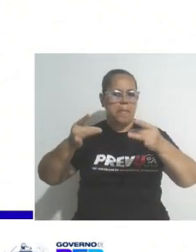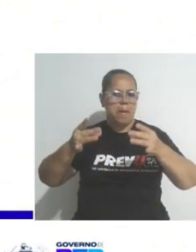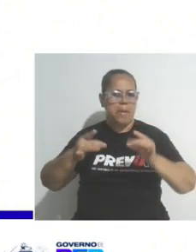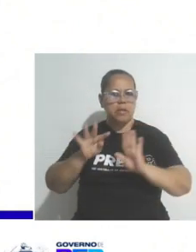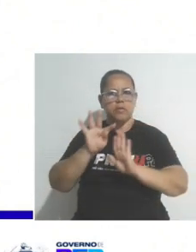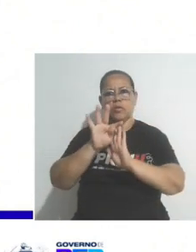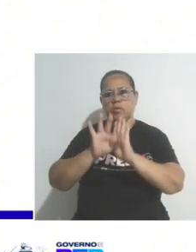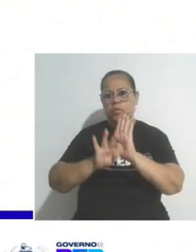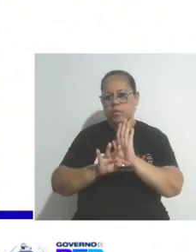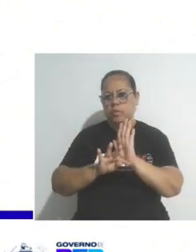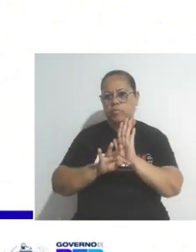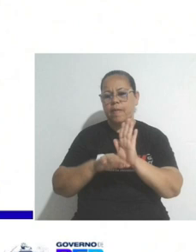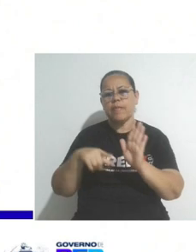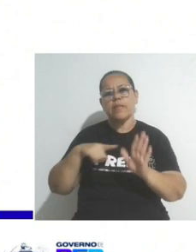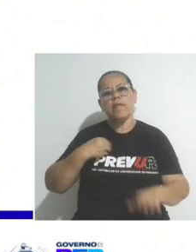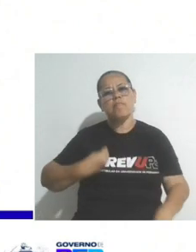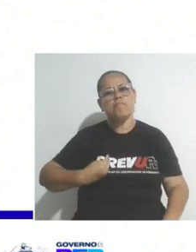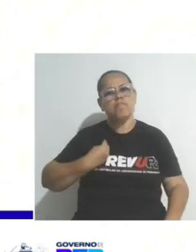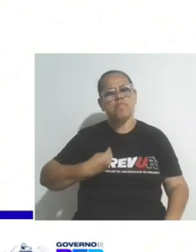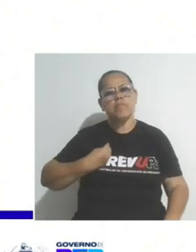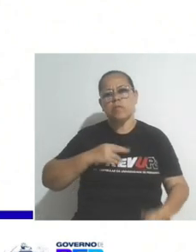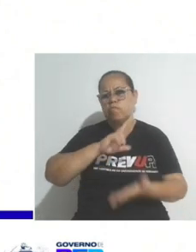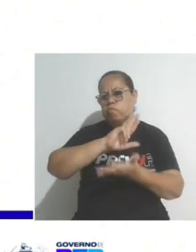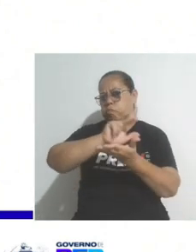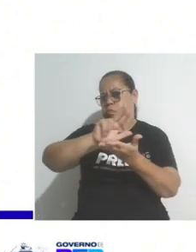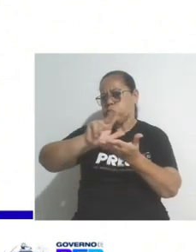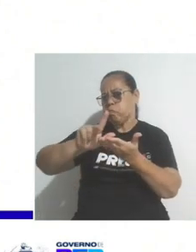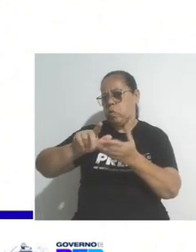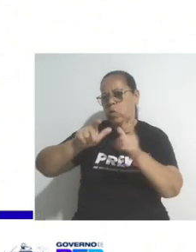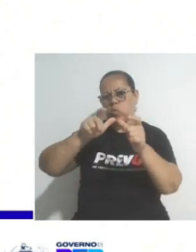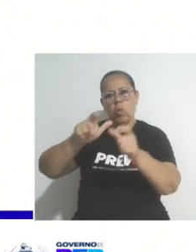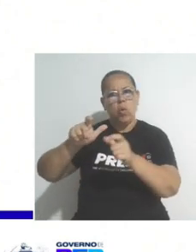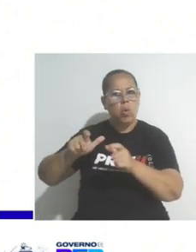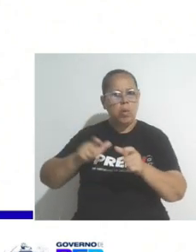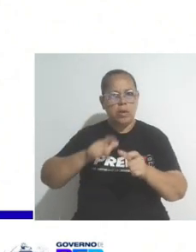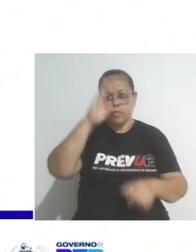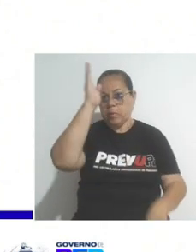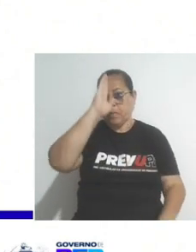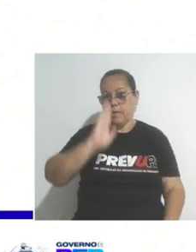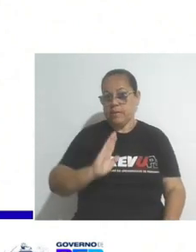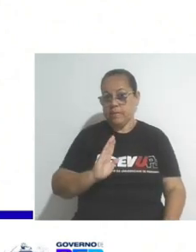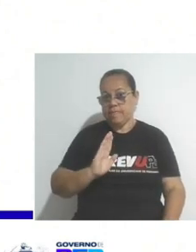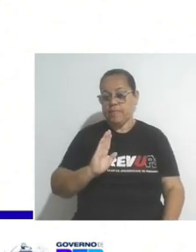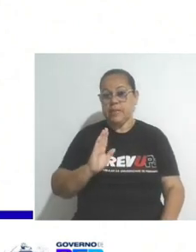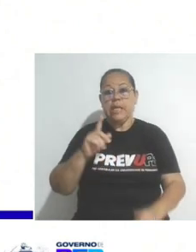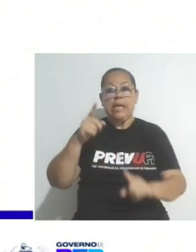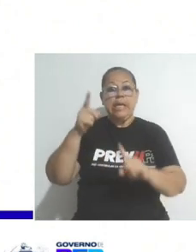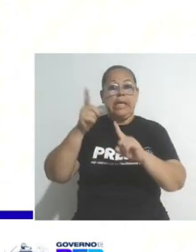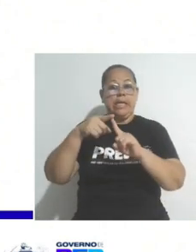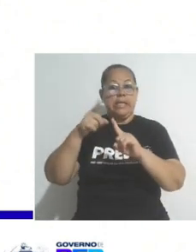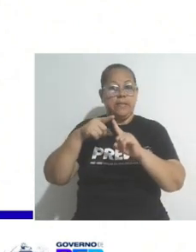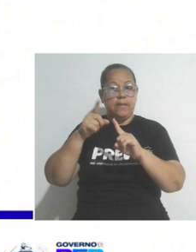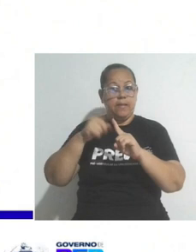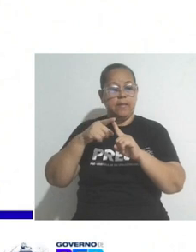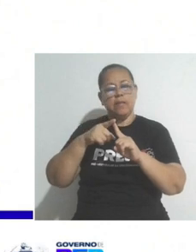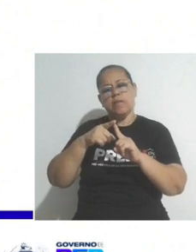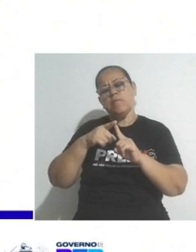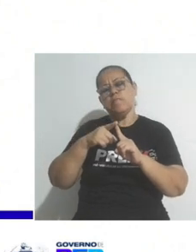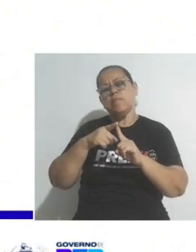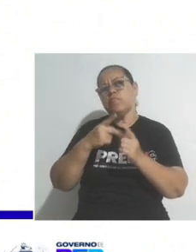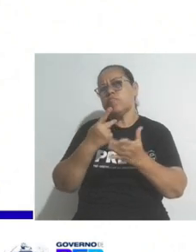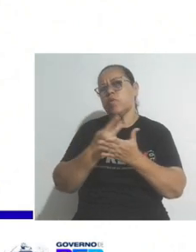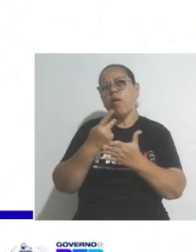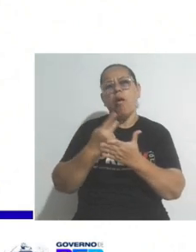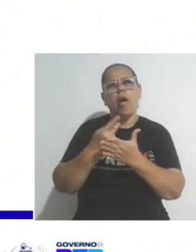estão presentes em várias localidades do território brasileiro esse tipo de formação ocorre em